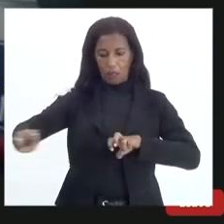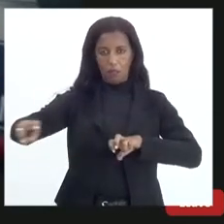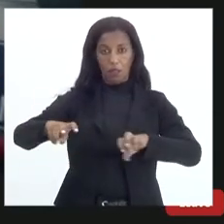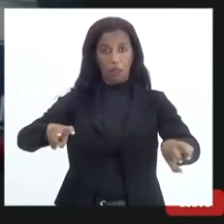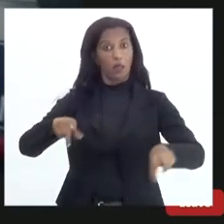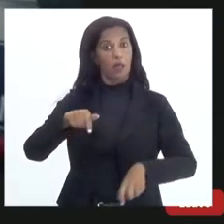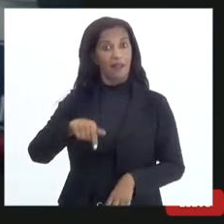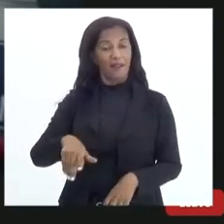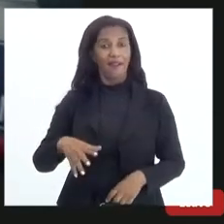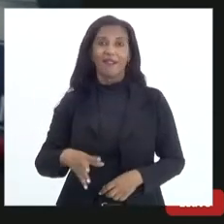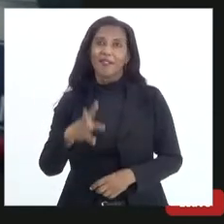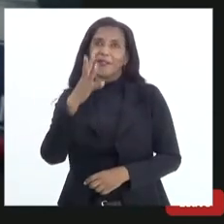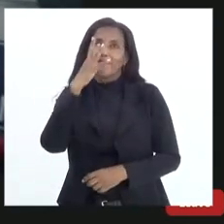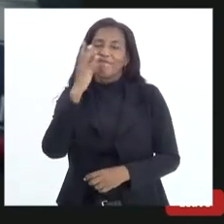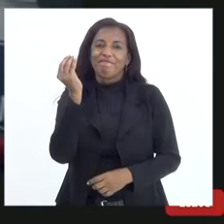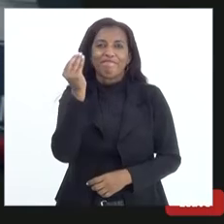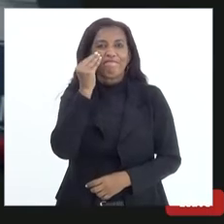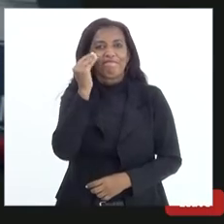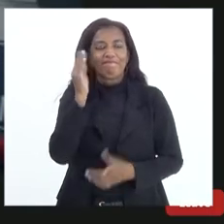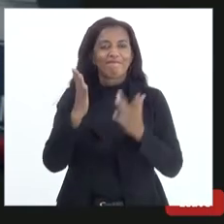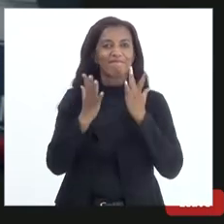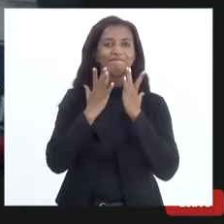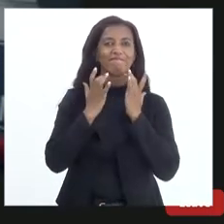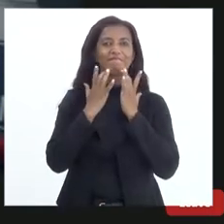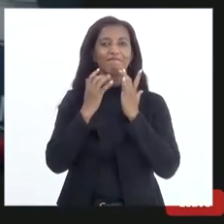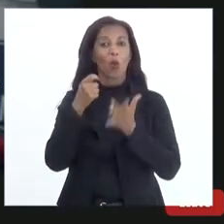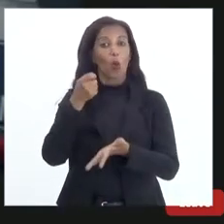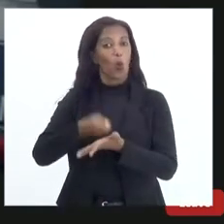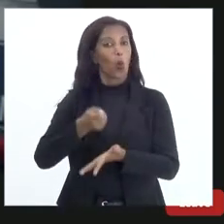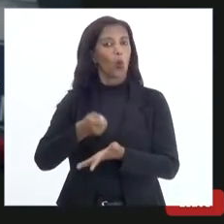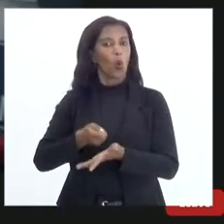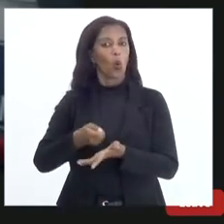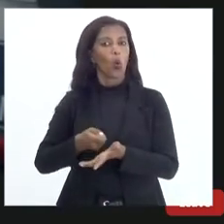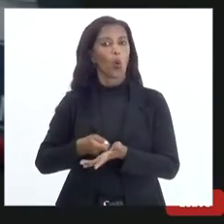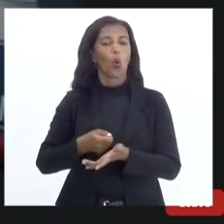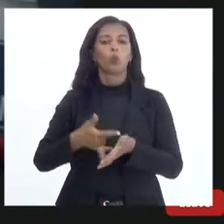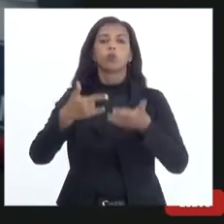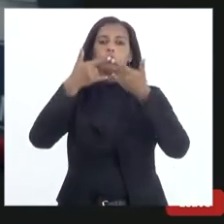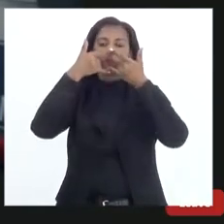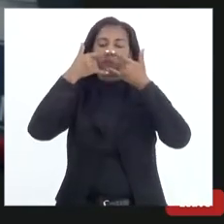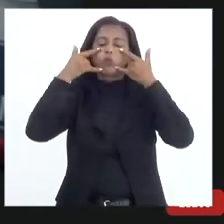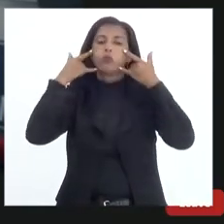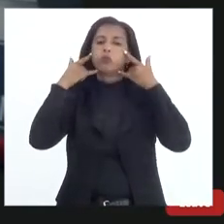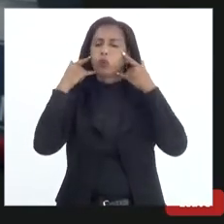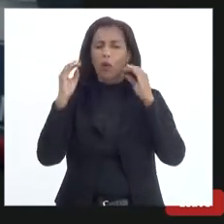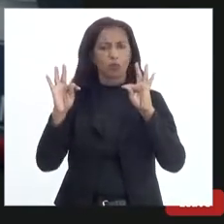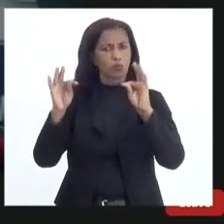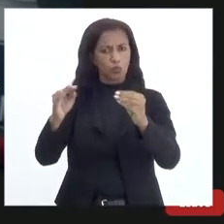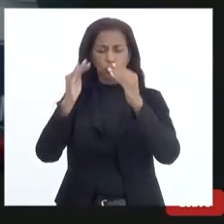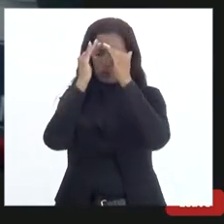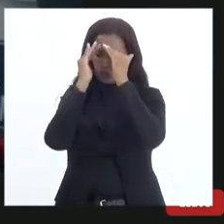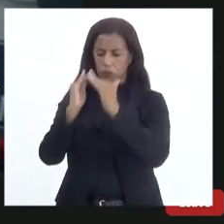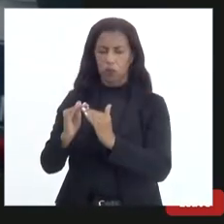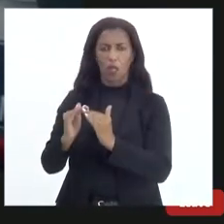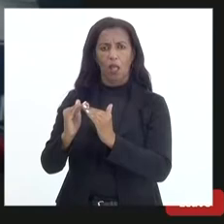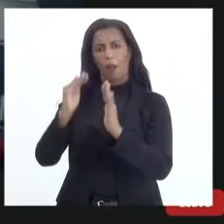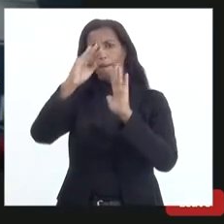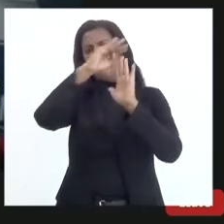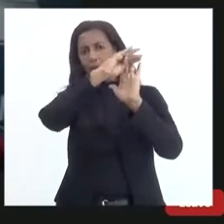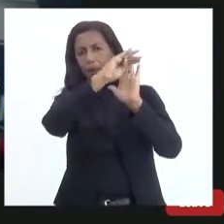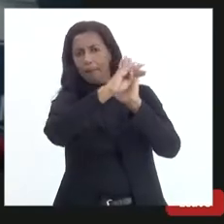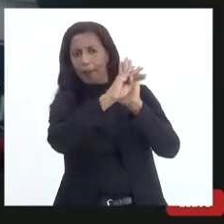ali a gente vai, inclusive, colocar como obrigatoriedade o uso de máscaras, enfim, respeitando